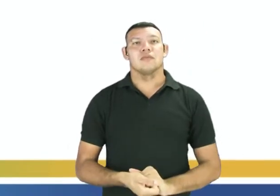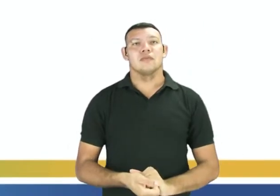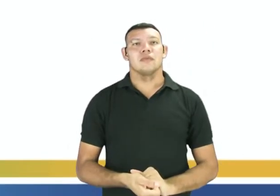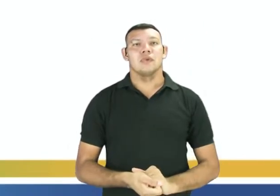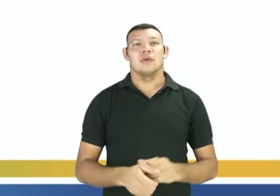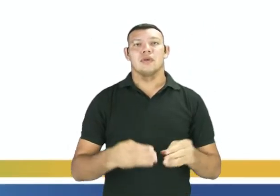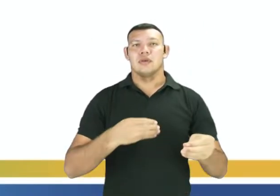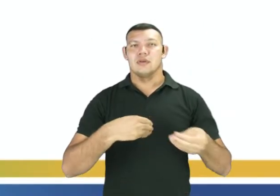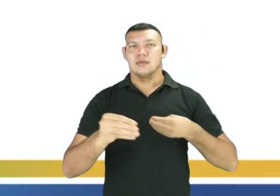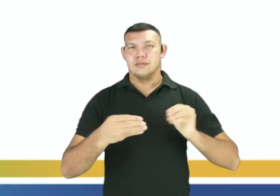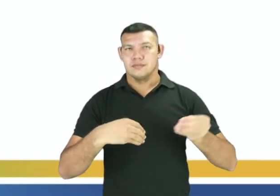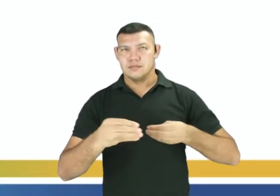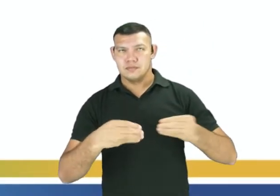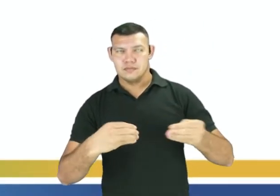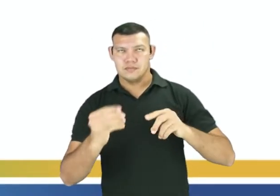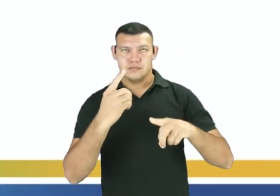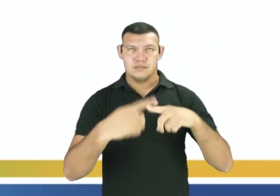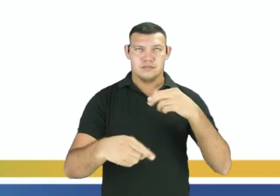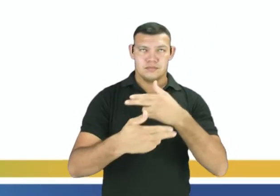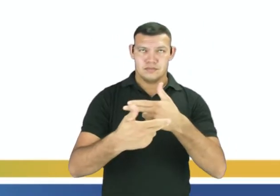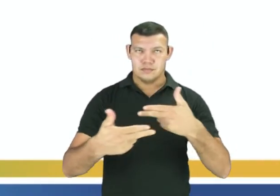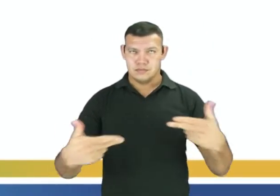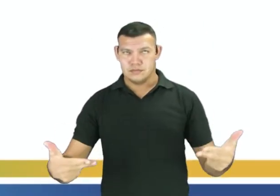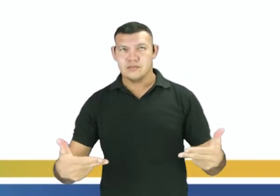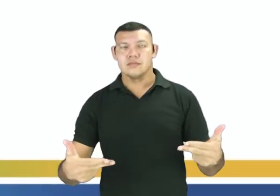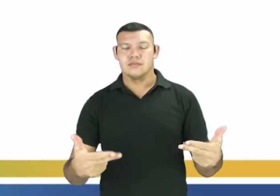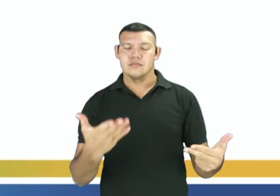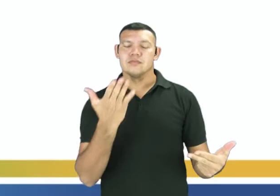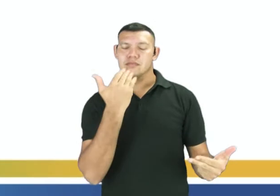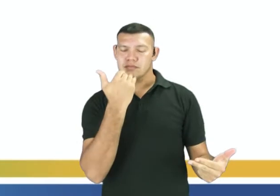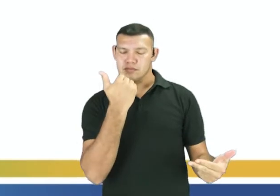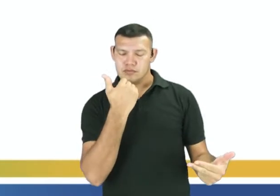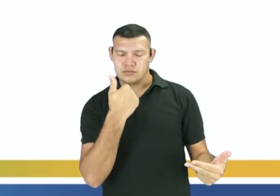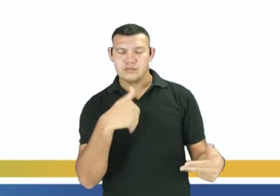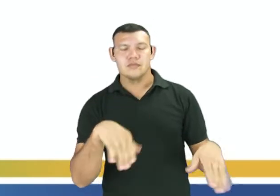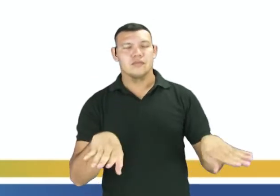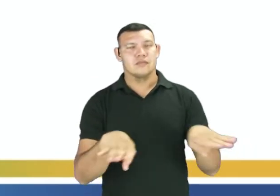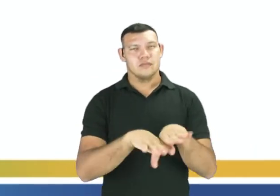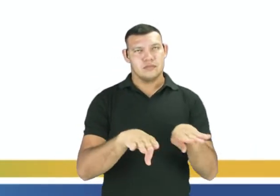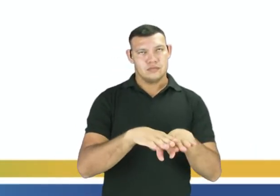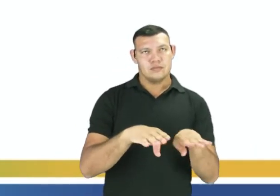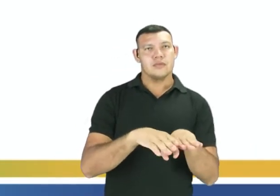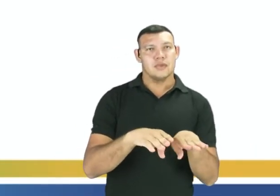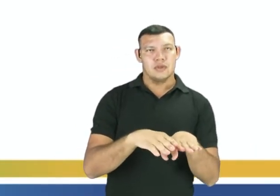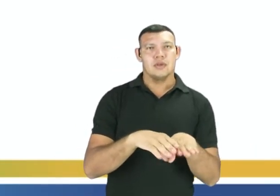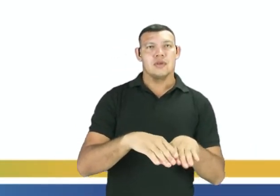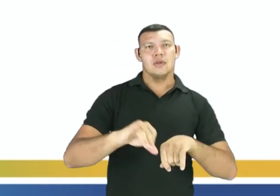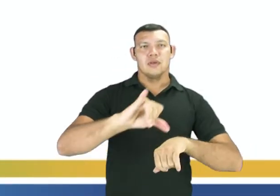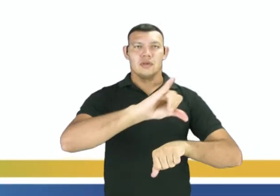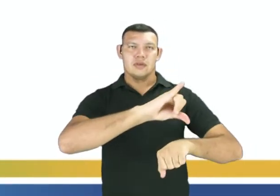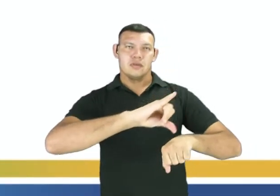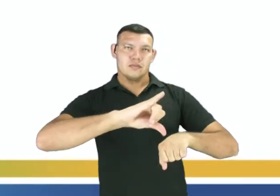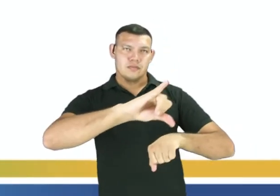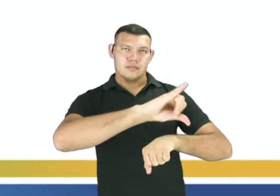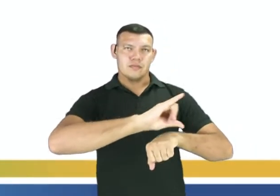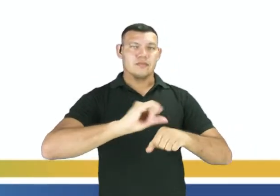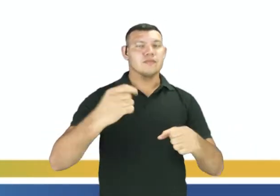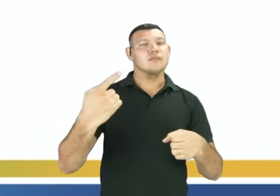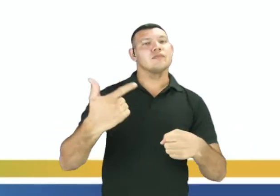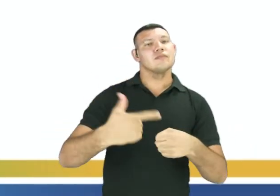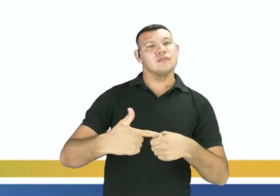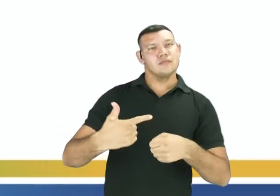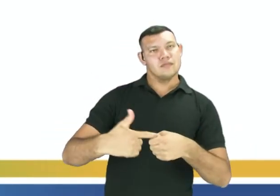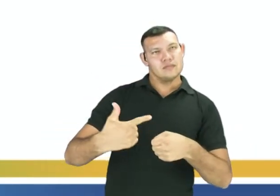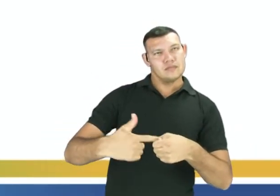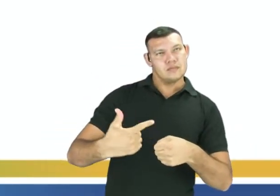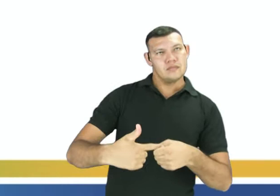materiais plásticos, nos alimentos que a gente consome e também nos óleos, também nos